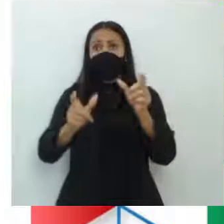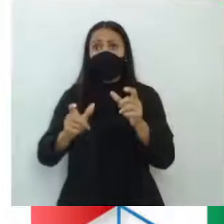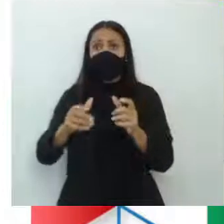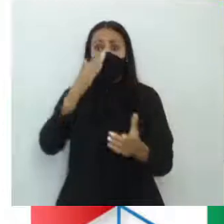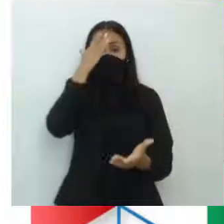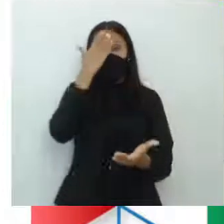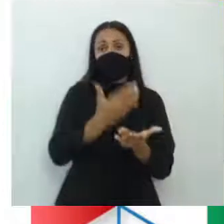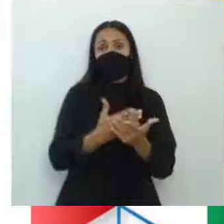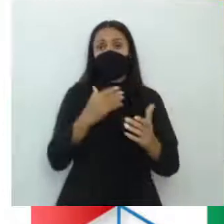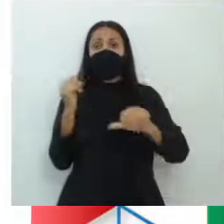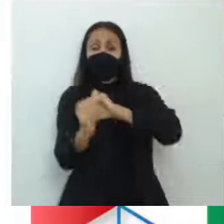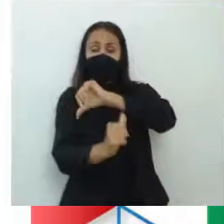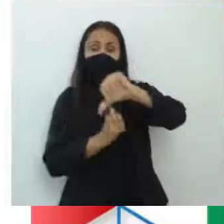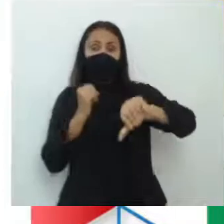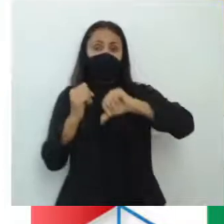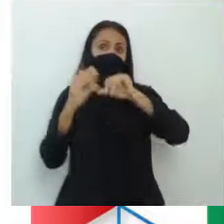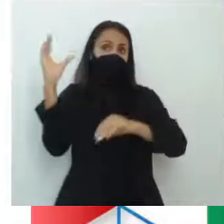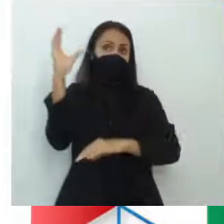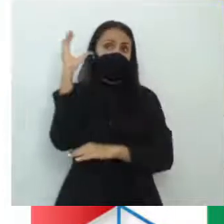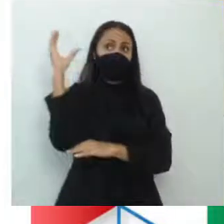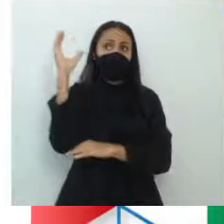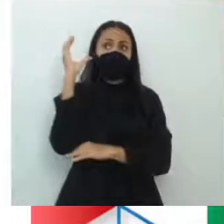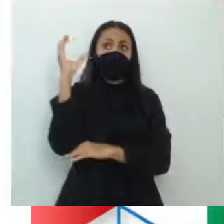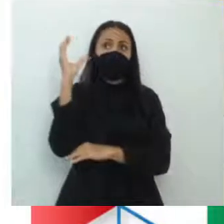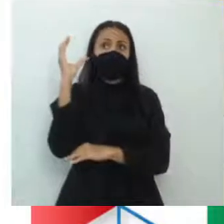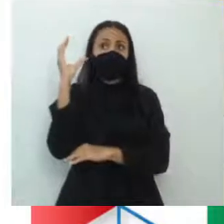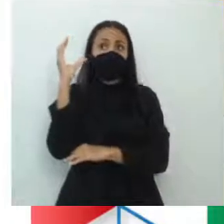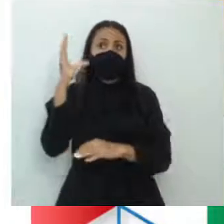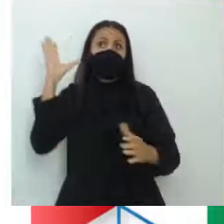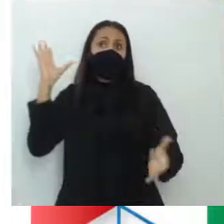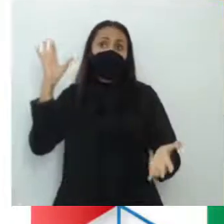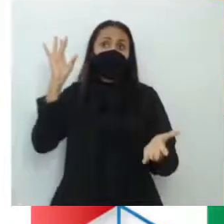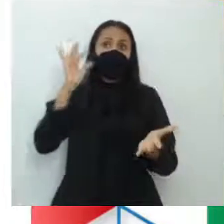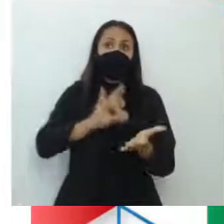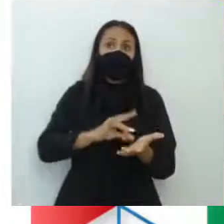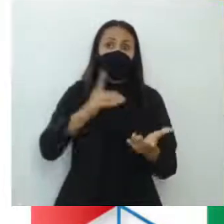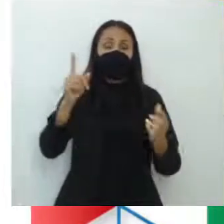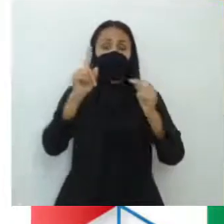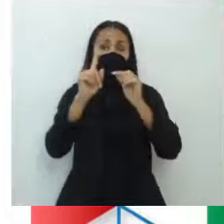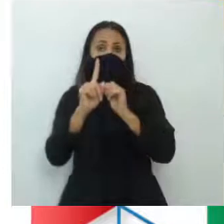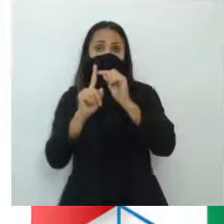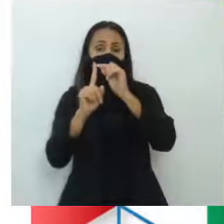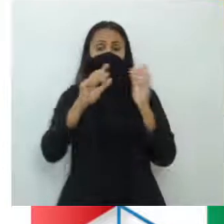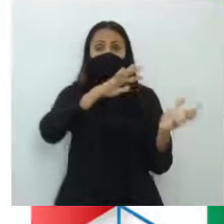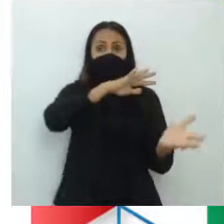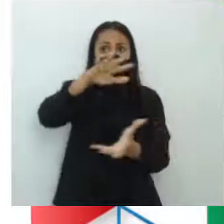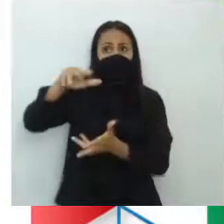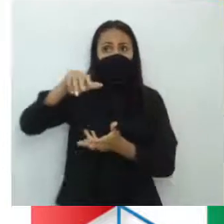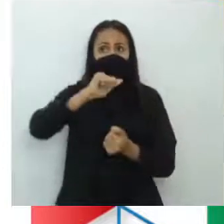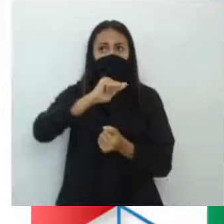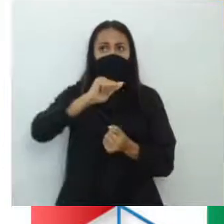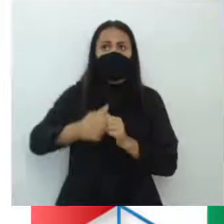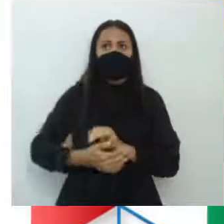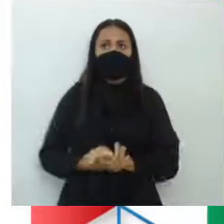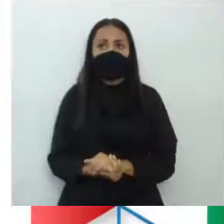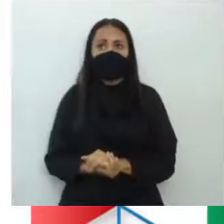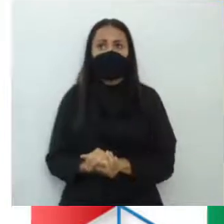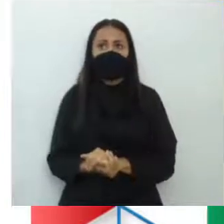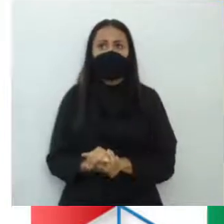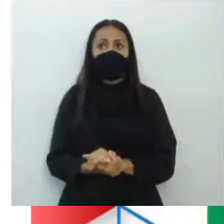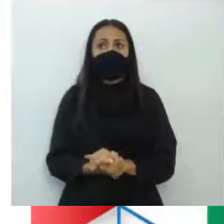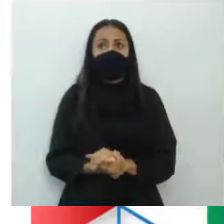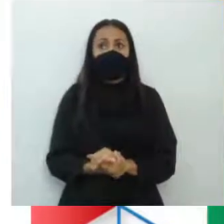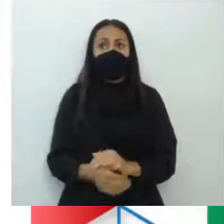pessoas acreditam que as mudanças climáticas afetam exclusivamente a temperatura do planeta, que